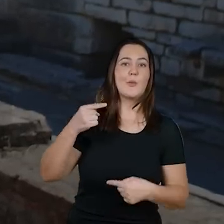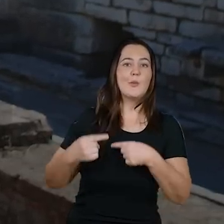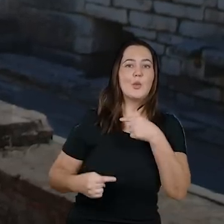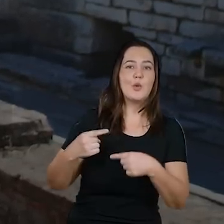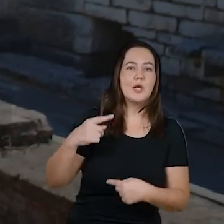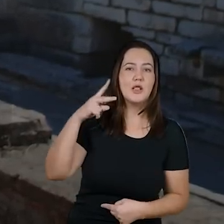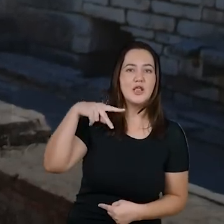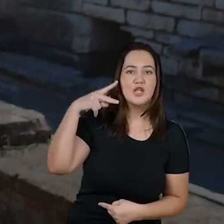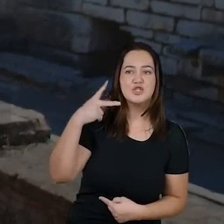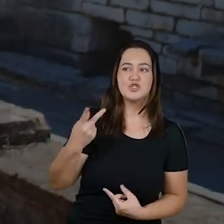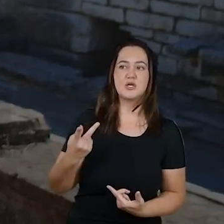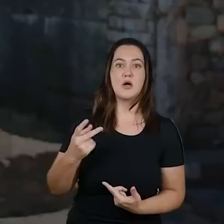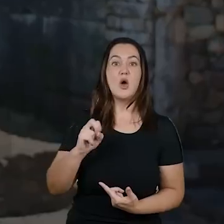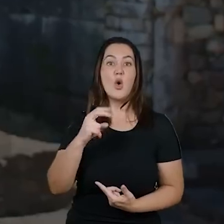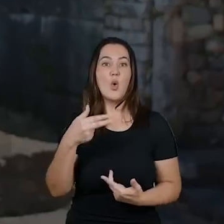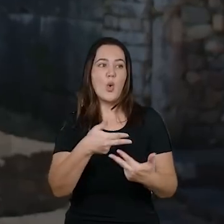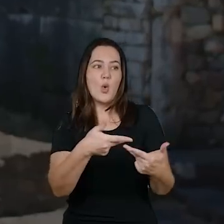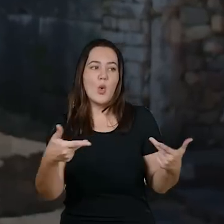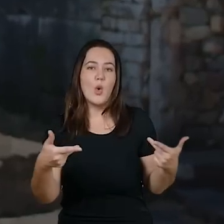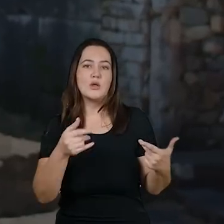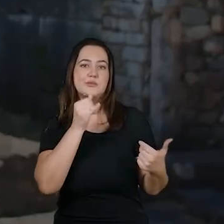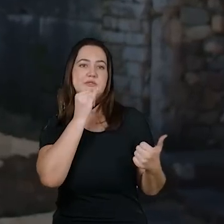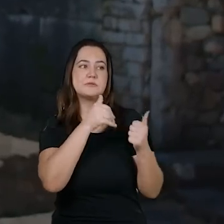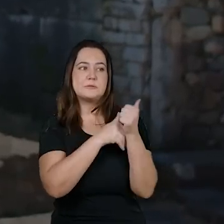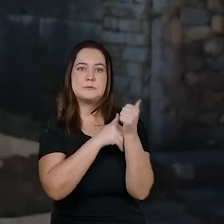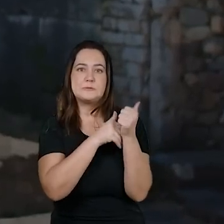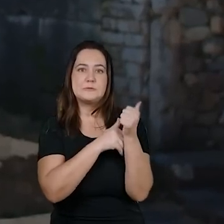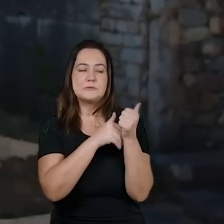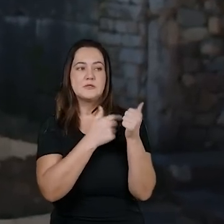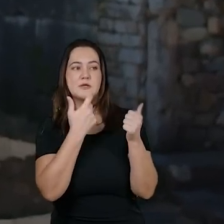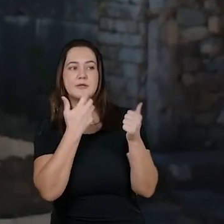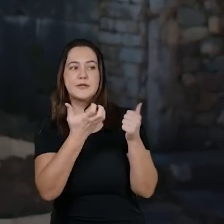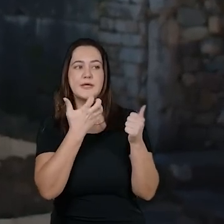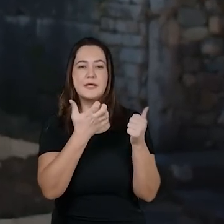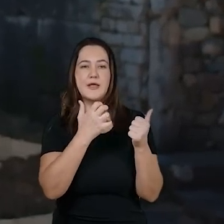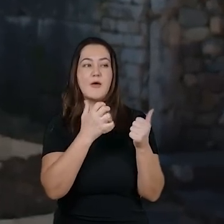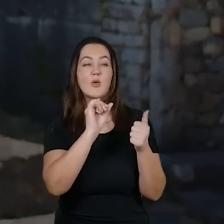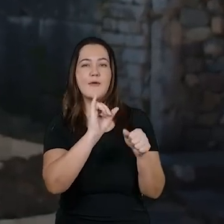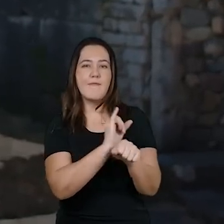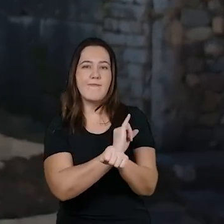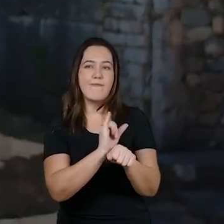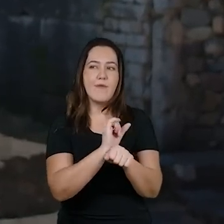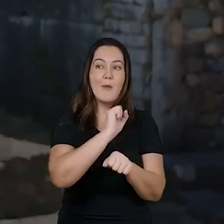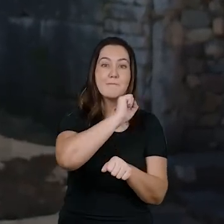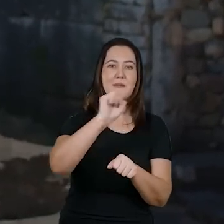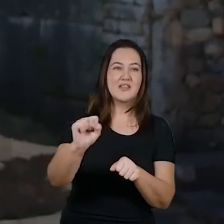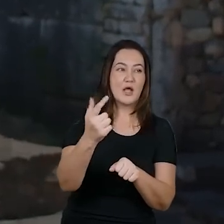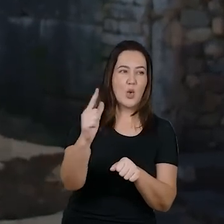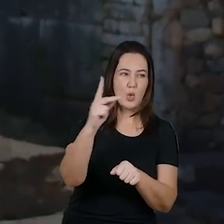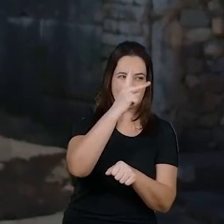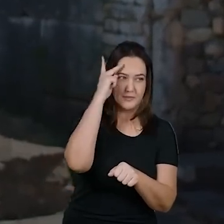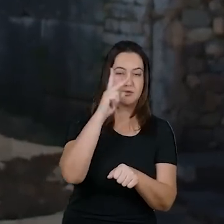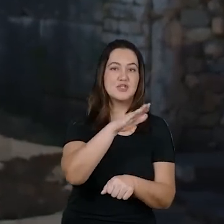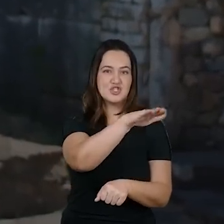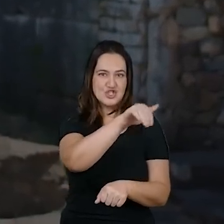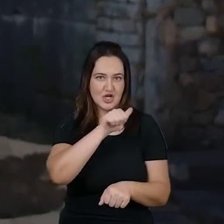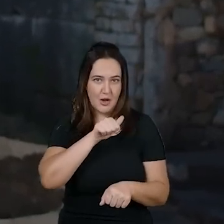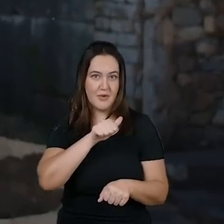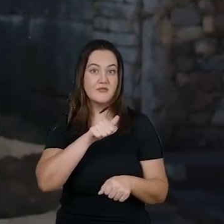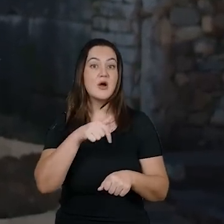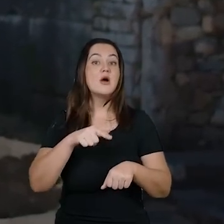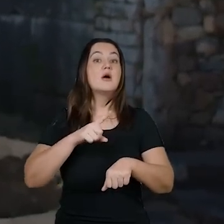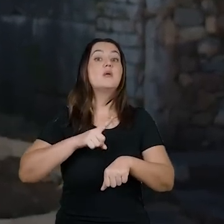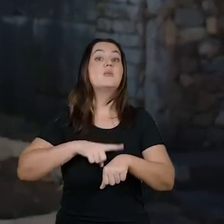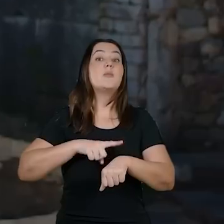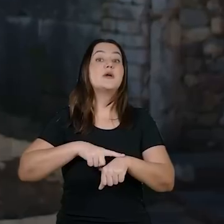coisas escusas eram ditas. Quando alguém, por exemplo, um político, queria tramar a morte de outro político, ele chamava o assassino